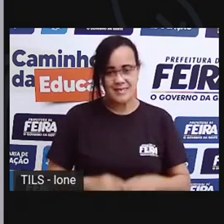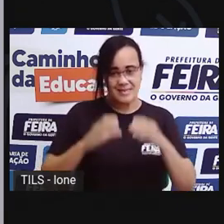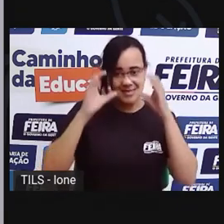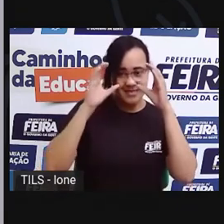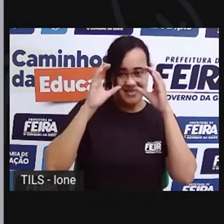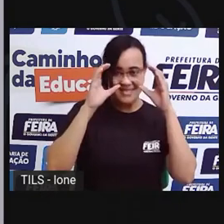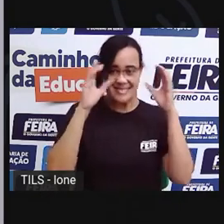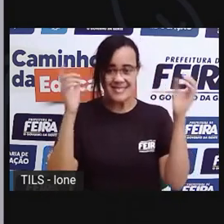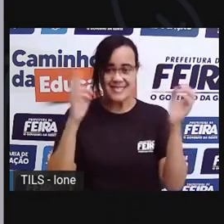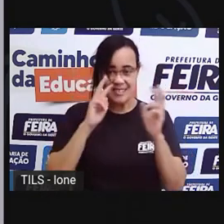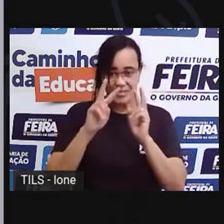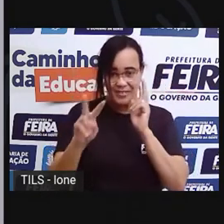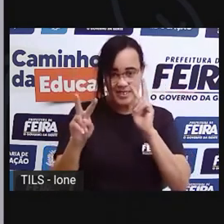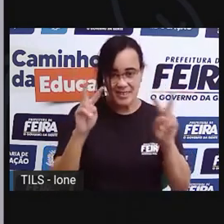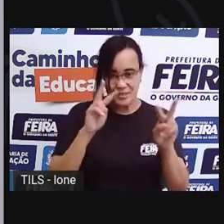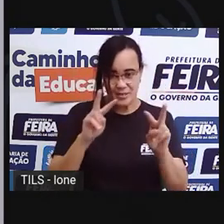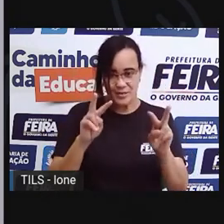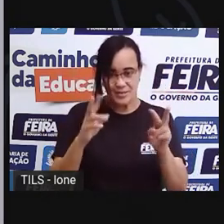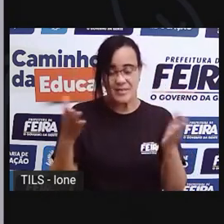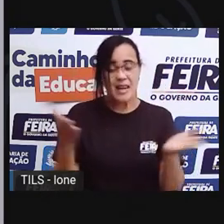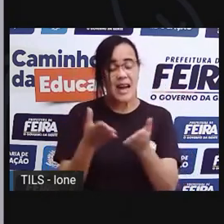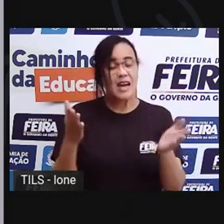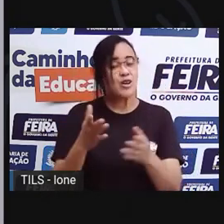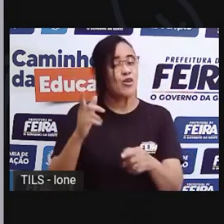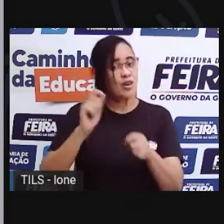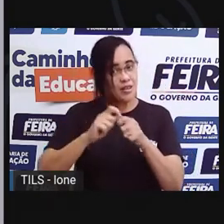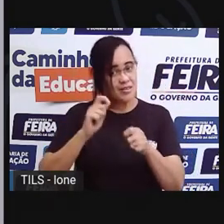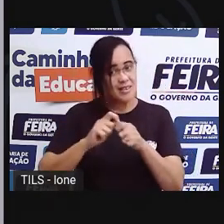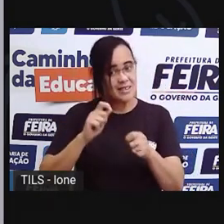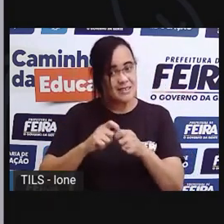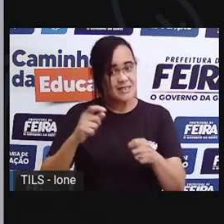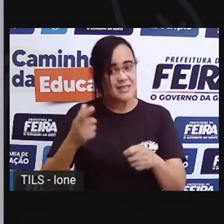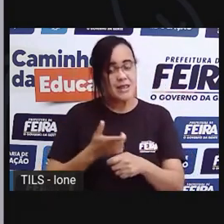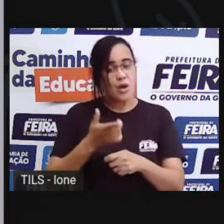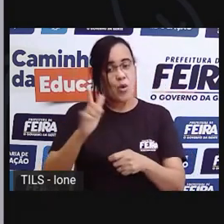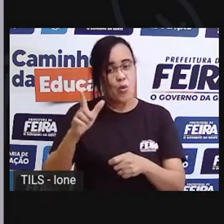vendo. Vamos fazer outro? Vamos fazer outro.